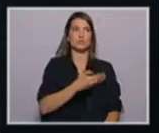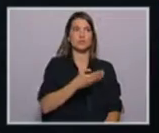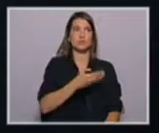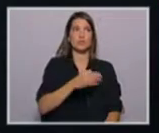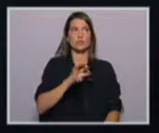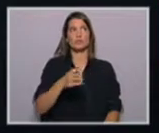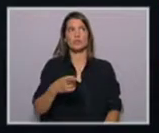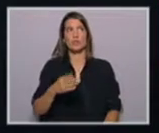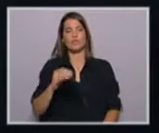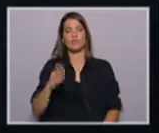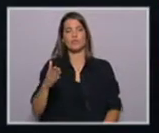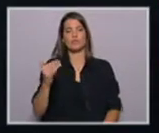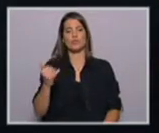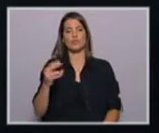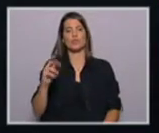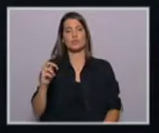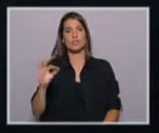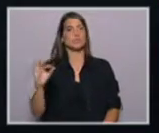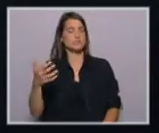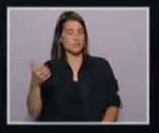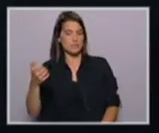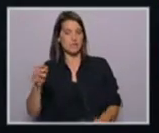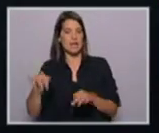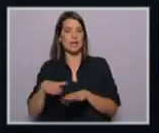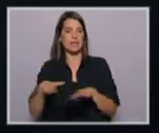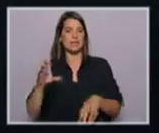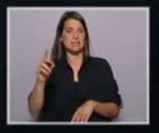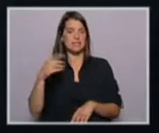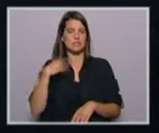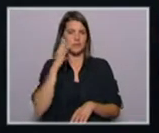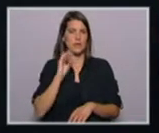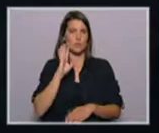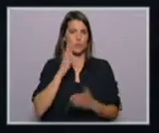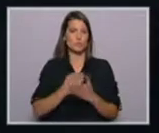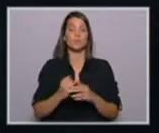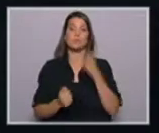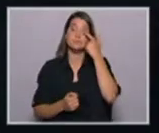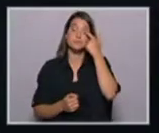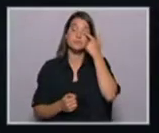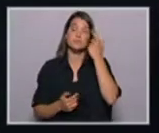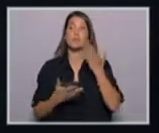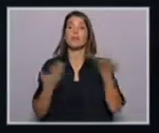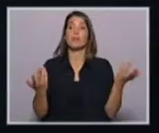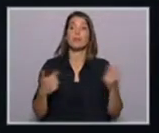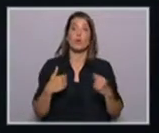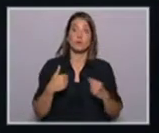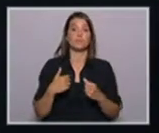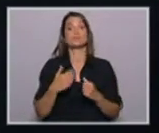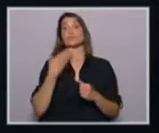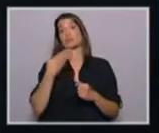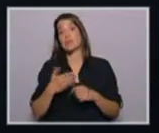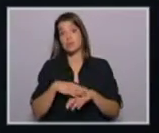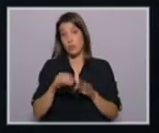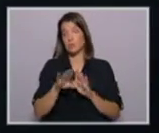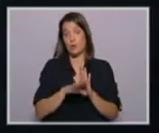9, 10, 11, 12, 13, 14, 15. Acabei no 16, acho eu, o último de todos. E, portanto, como tinha essa experiência